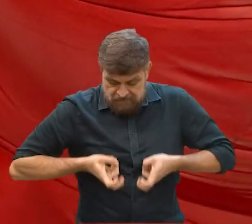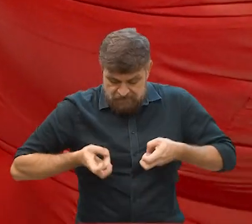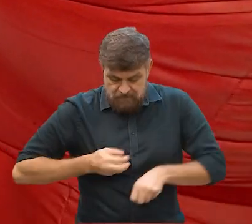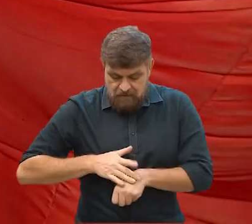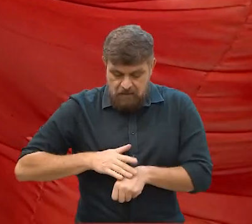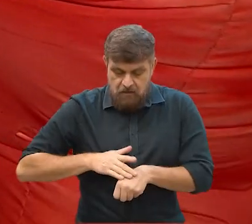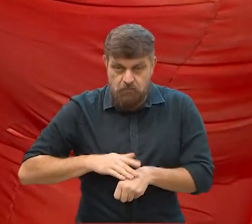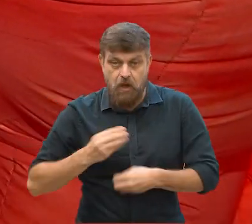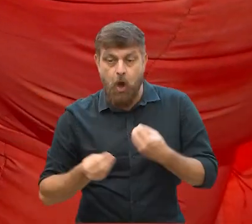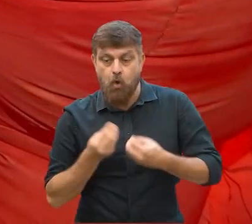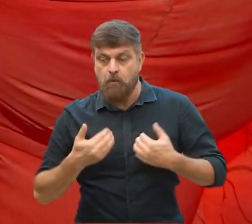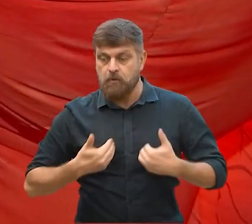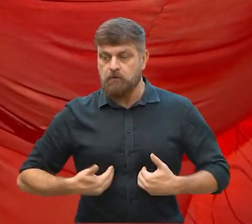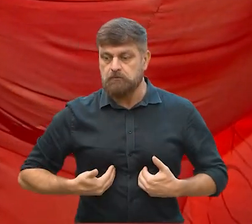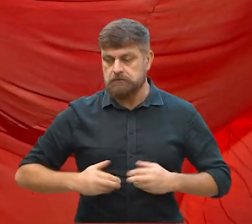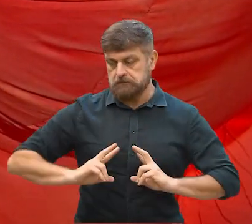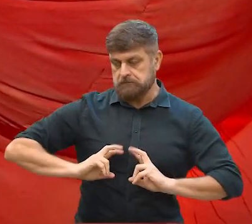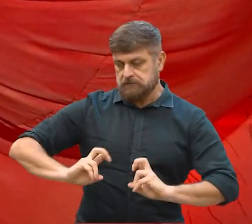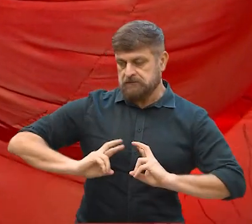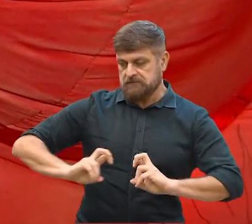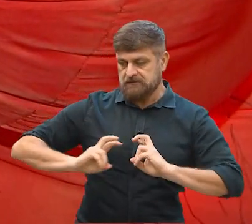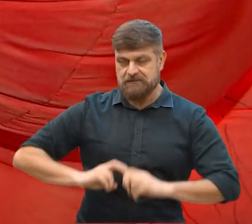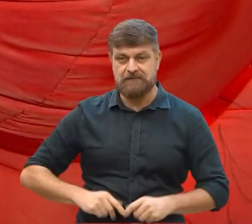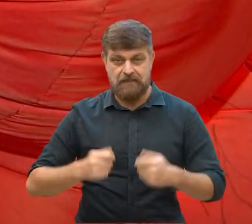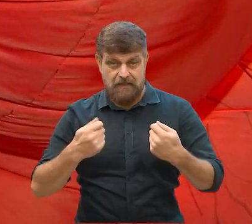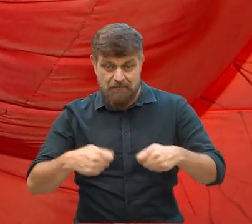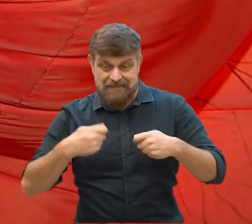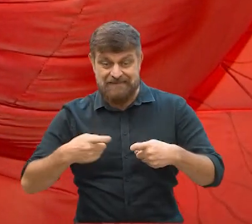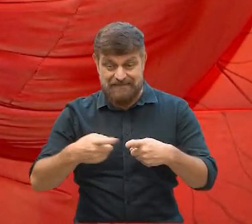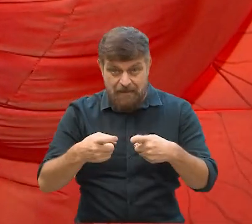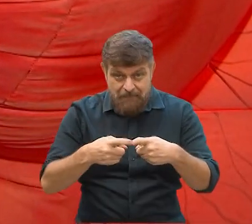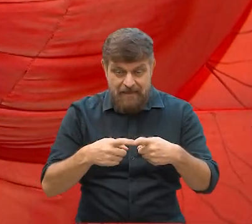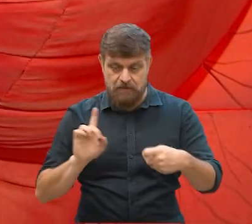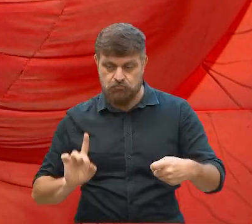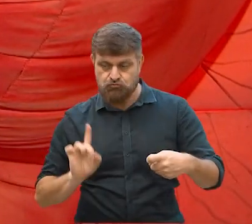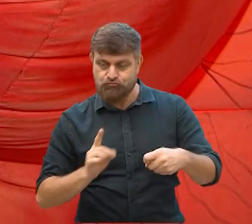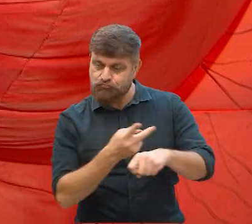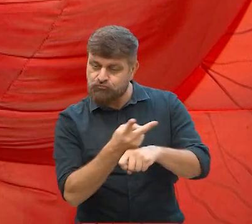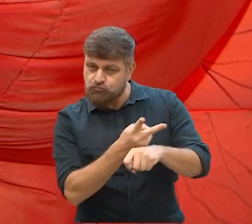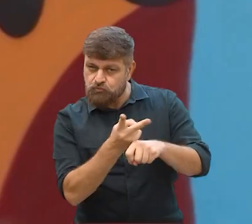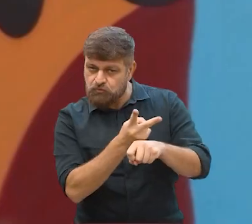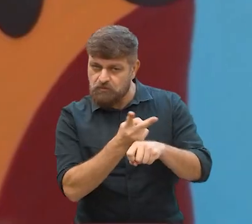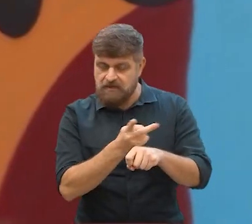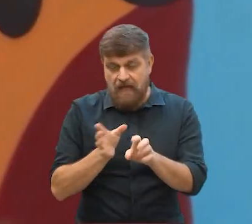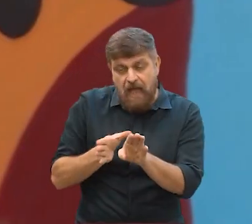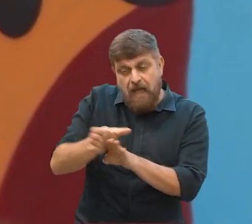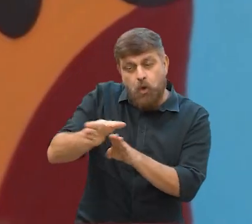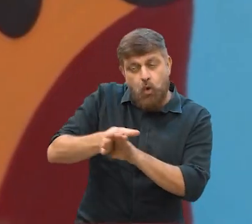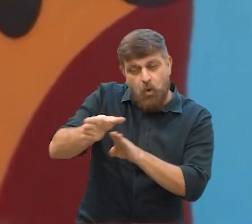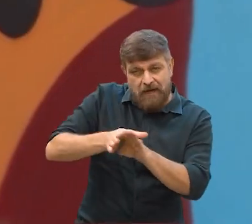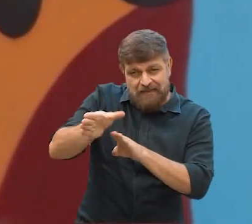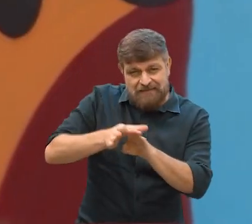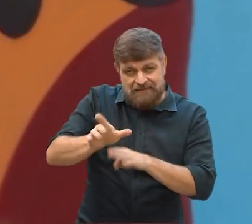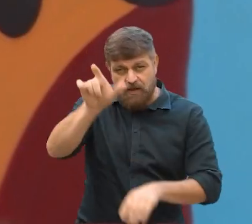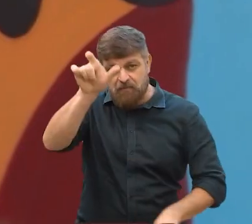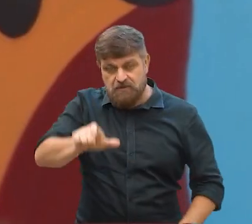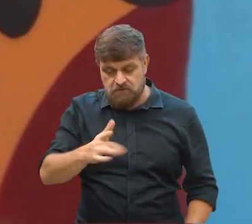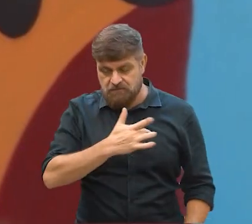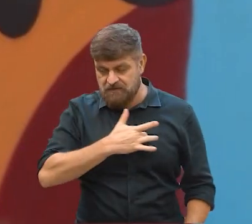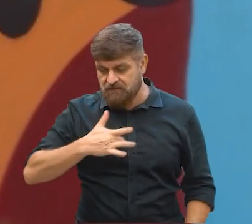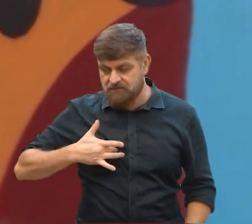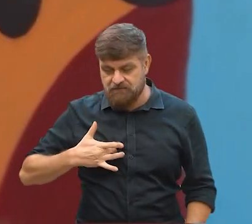sintomas possíveis, quando se precisa procurar um médico e que orientações básicas, até para ter uma